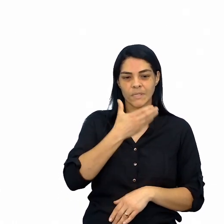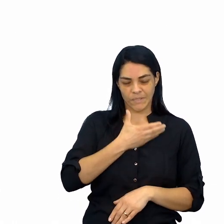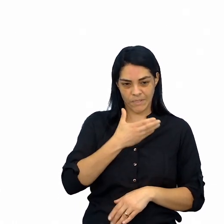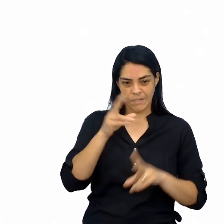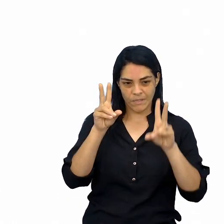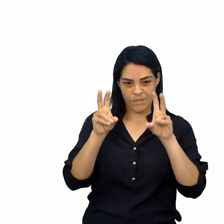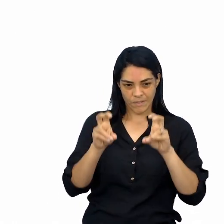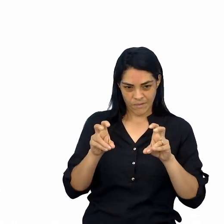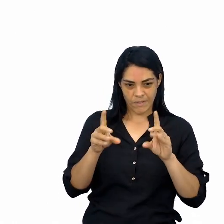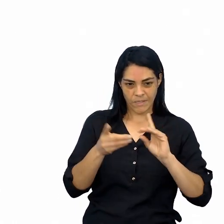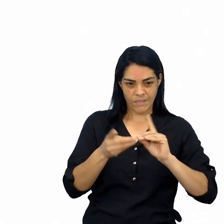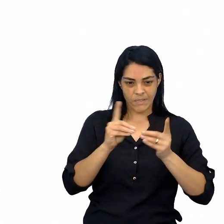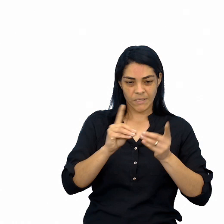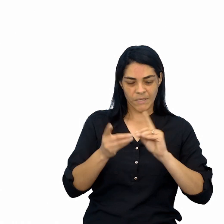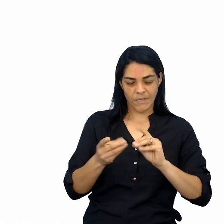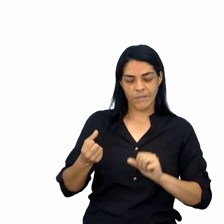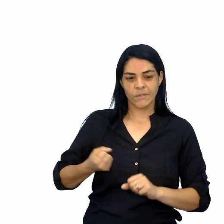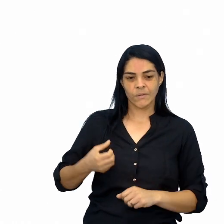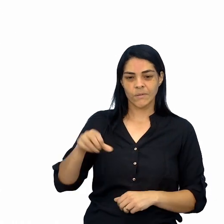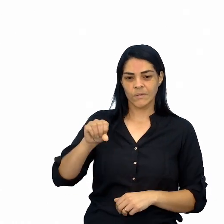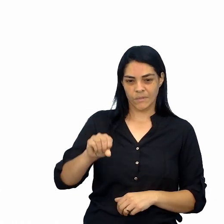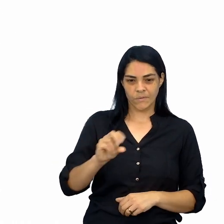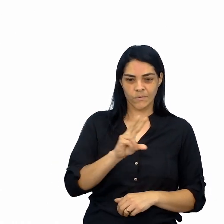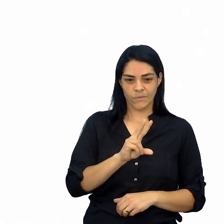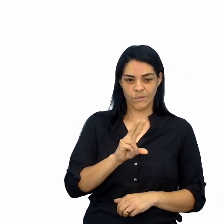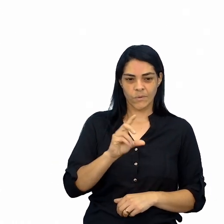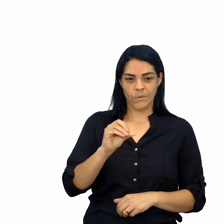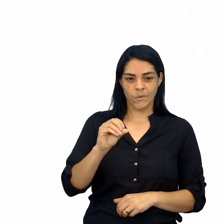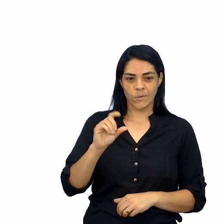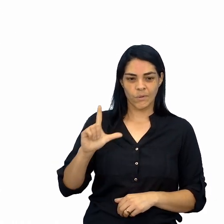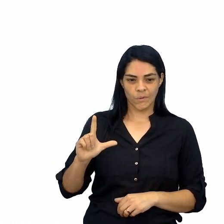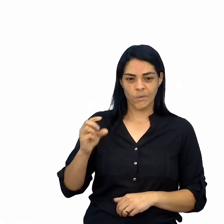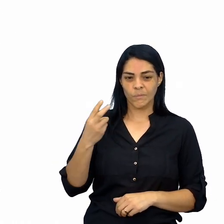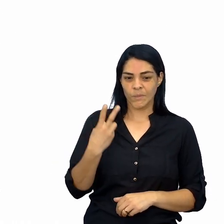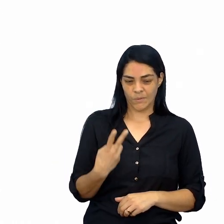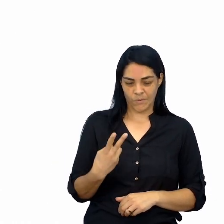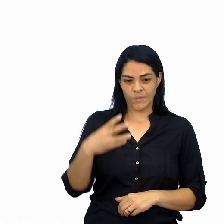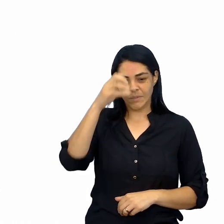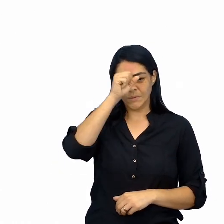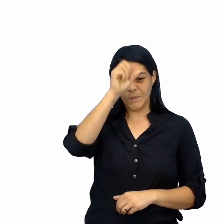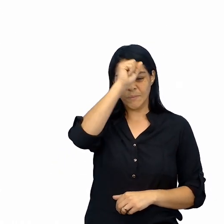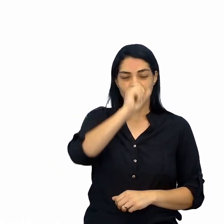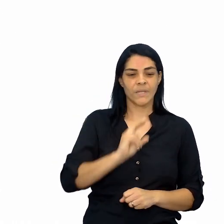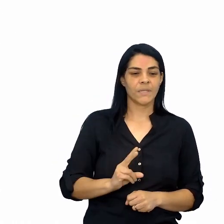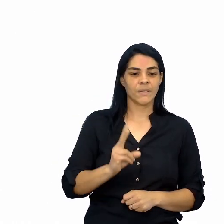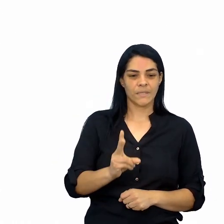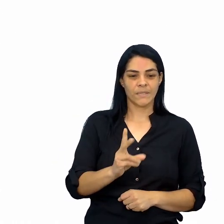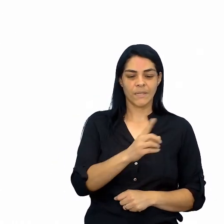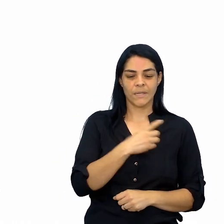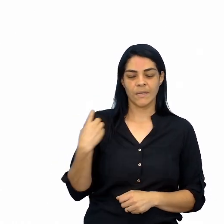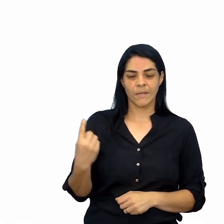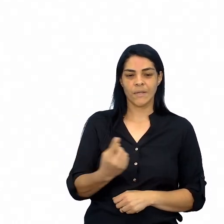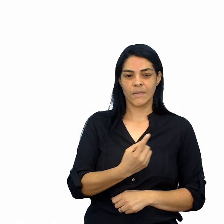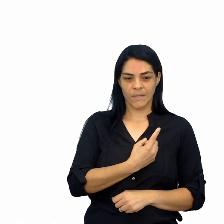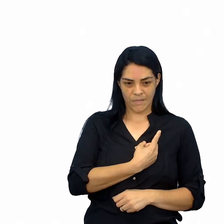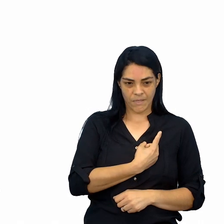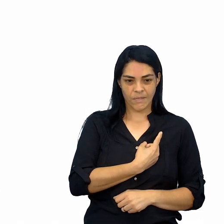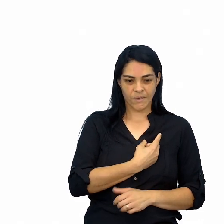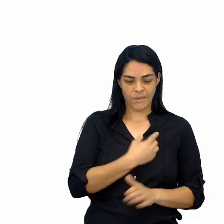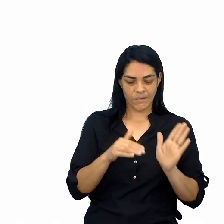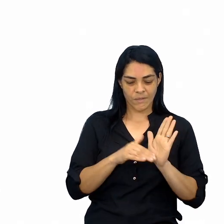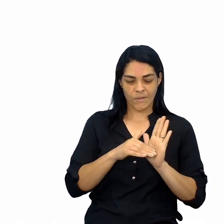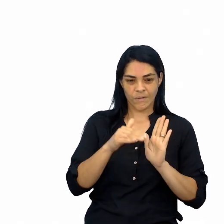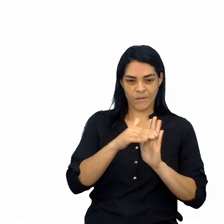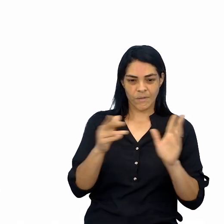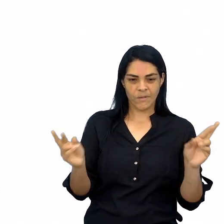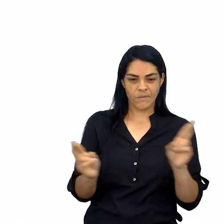sequência didática 9 do volume 2 do Aprender Sempre. É, portanto, a nossa pauta de etapa